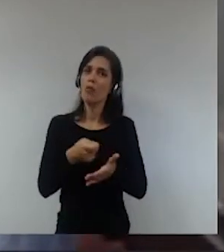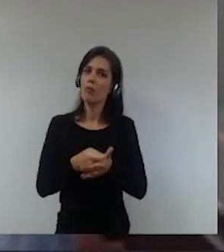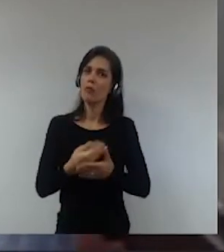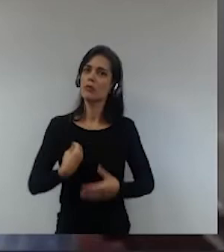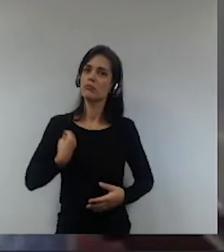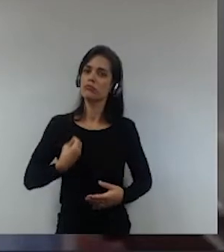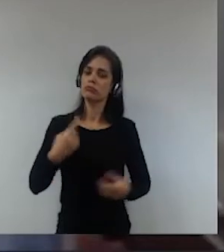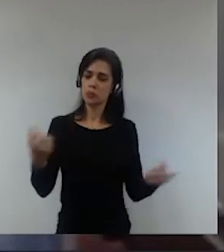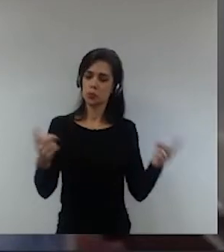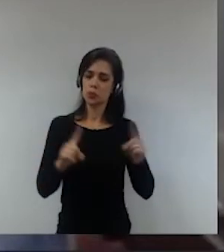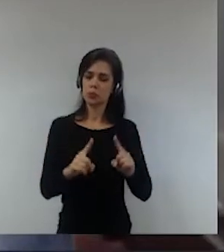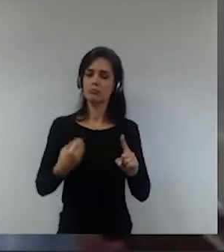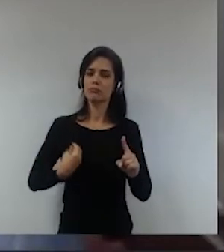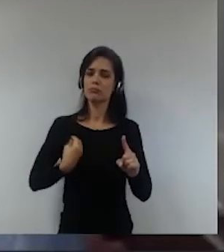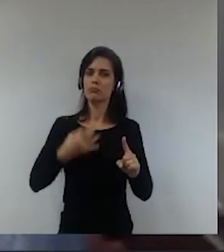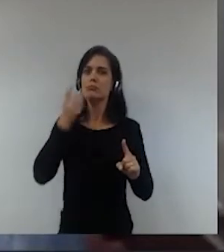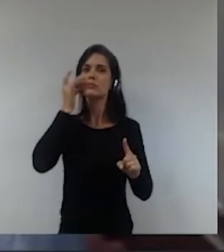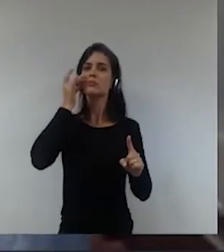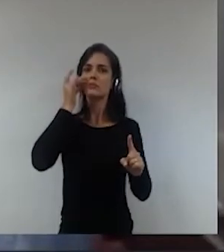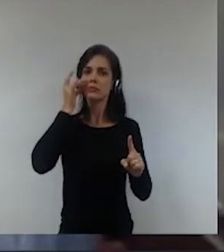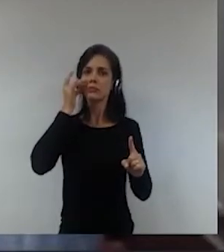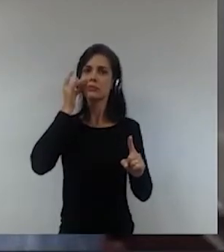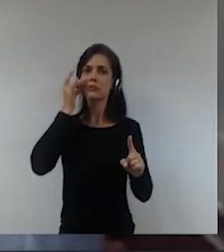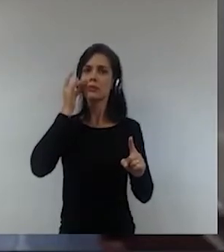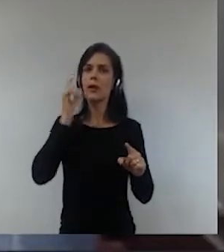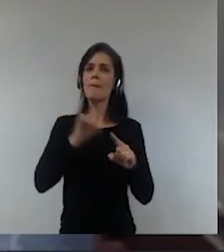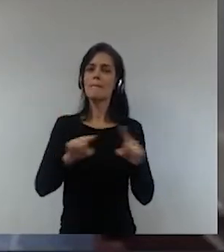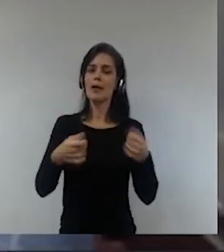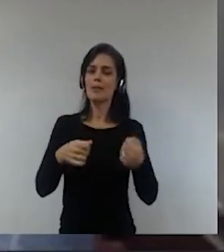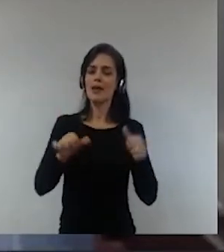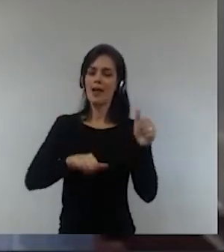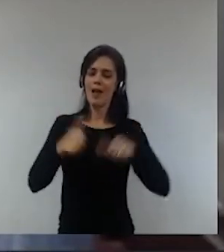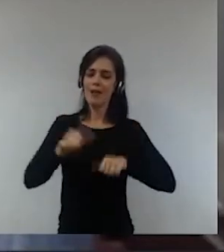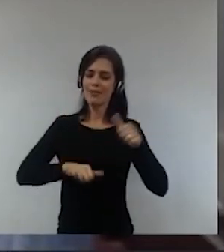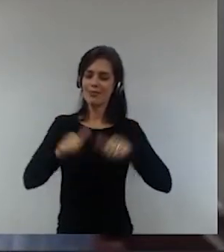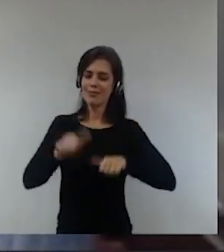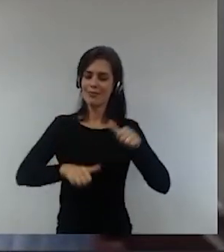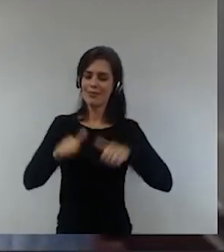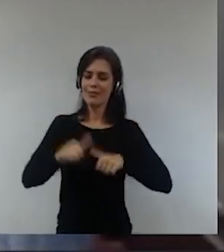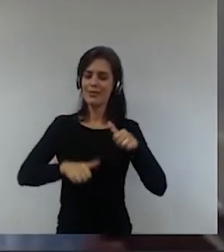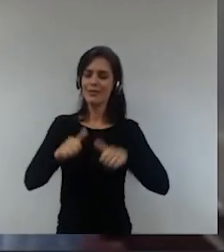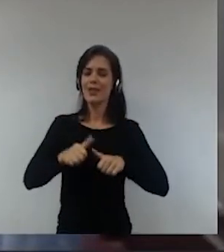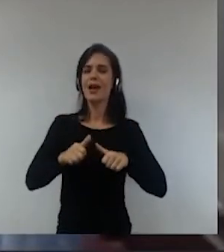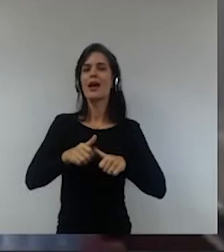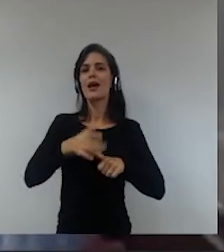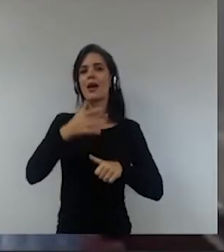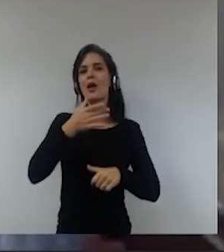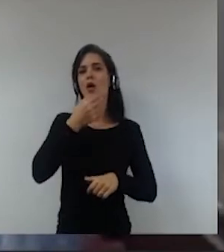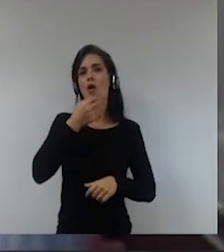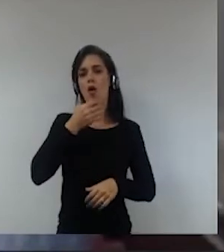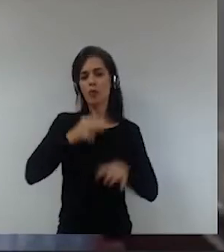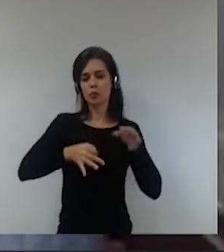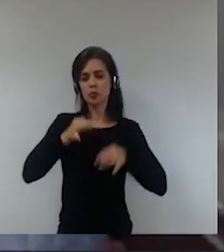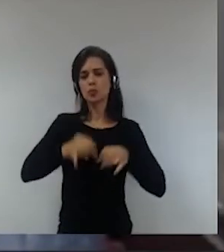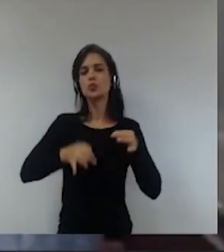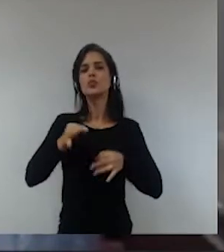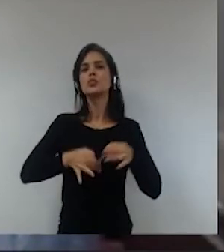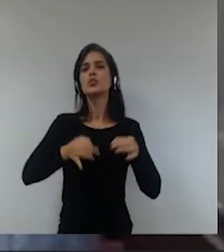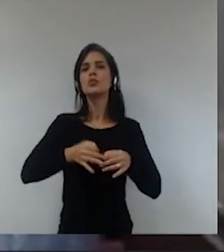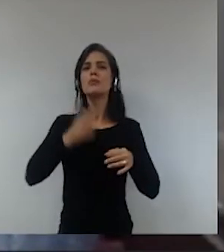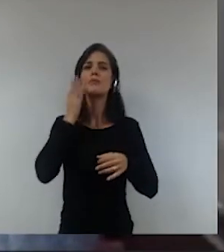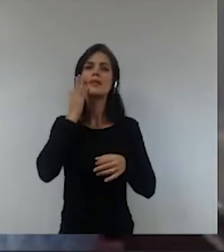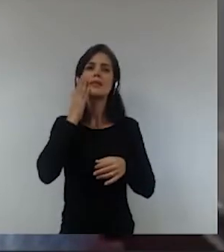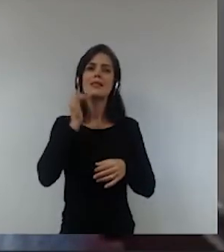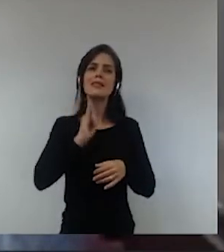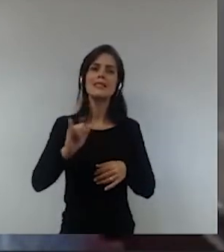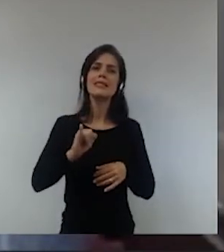comparecimento às audiências, devendo haver a análise por parte do magistrado a respeito das possibilidades práticas e